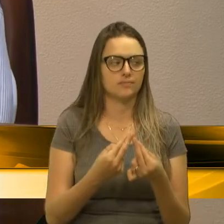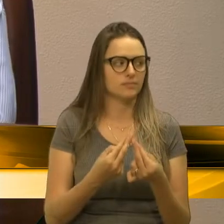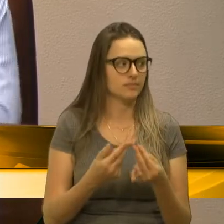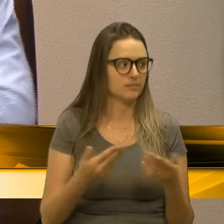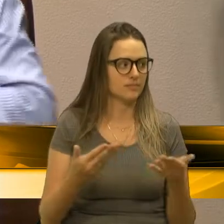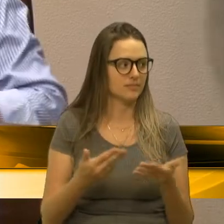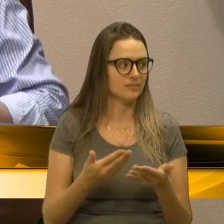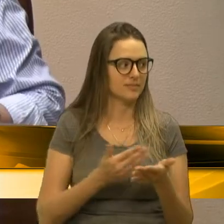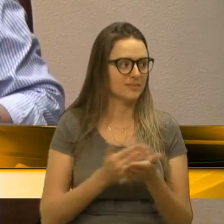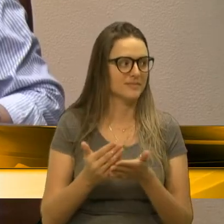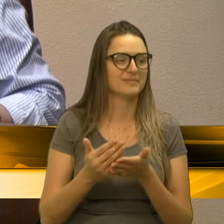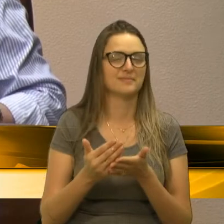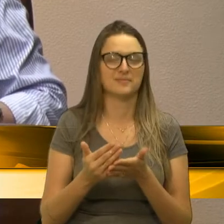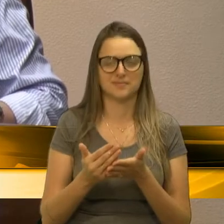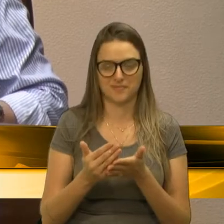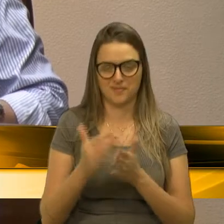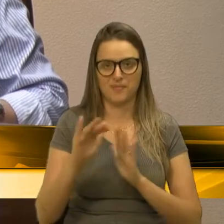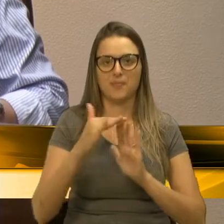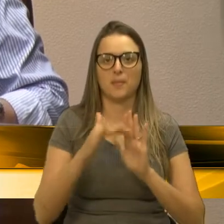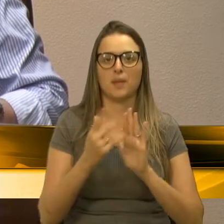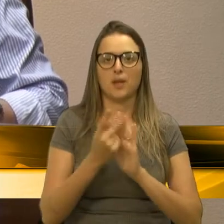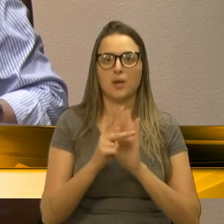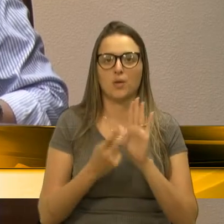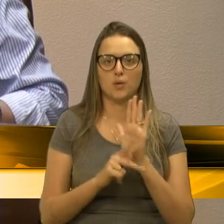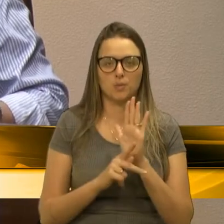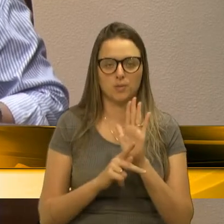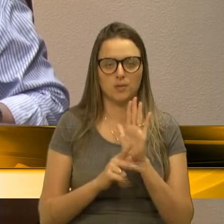assim foi apresentado no plano para as pessoas.